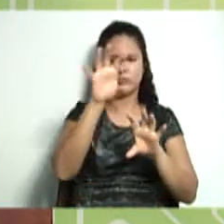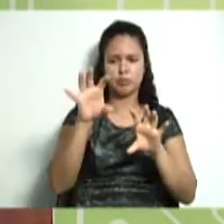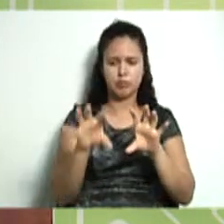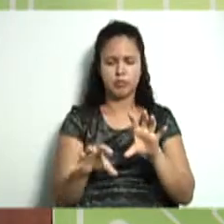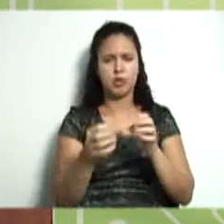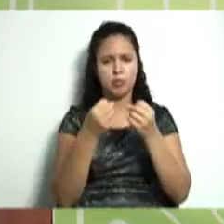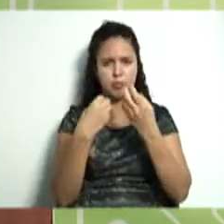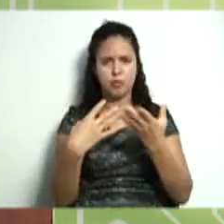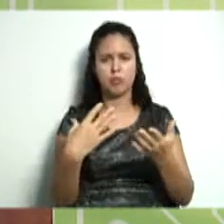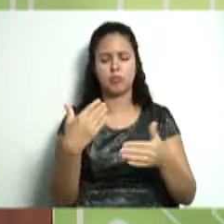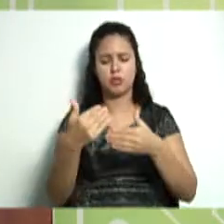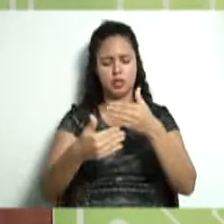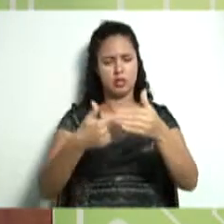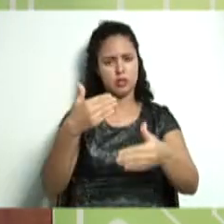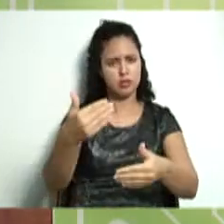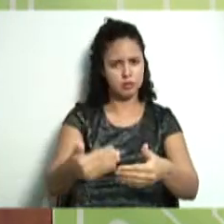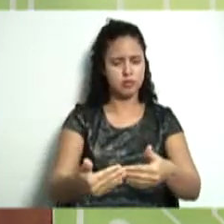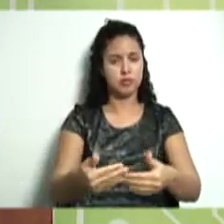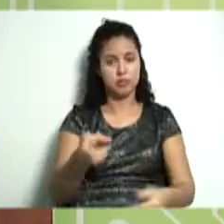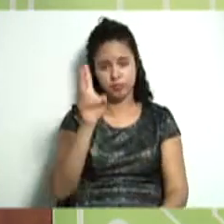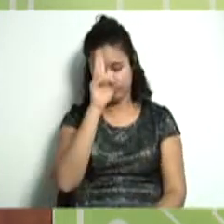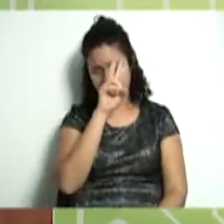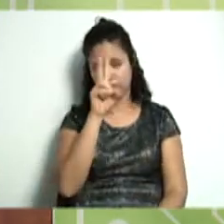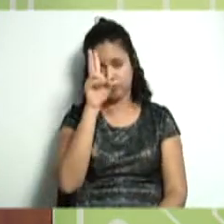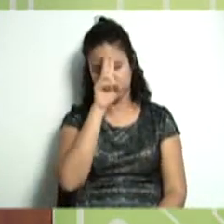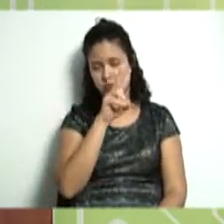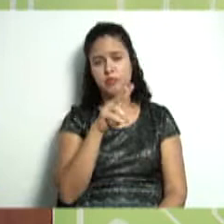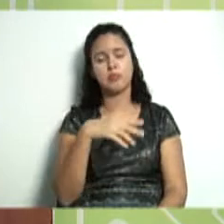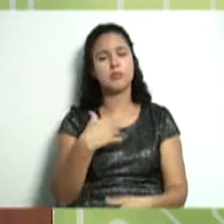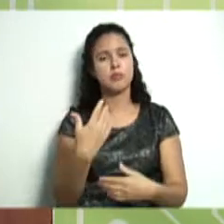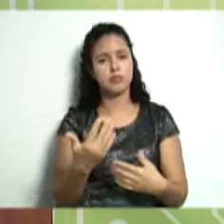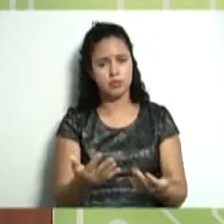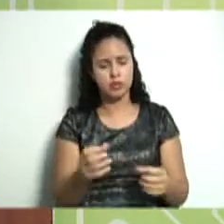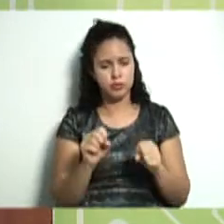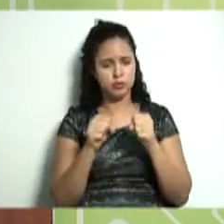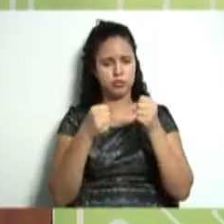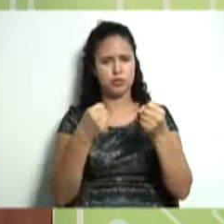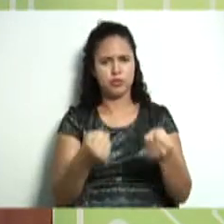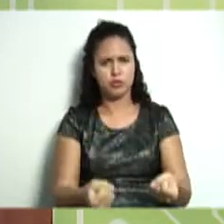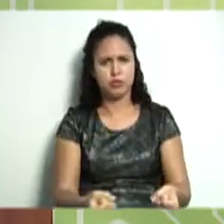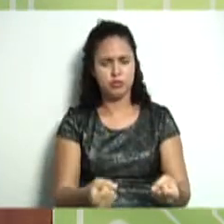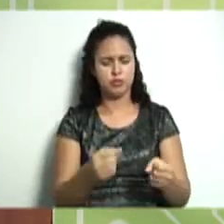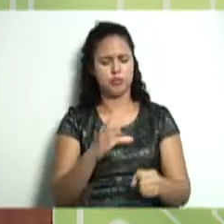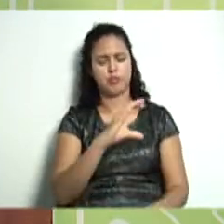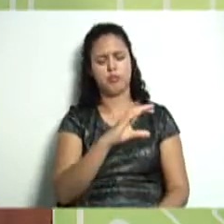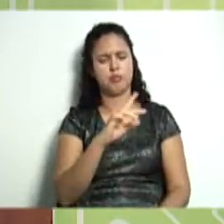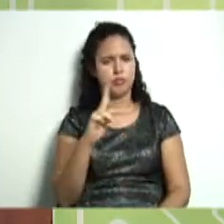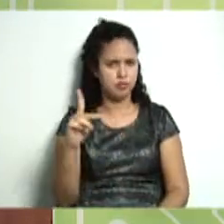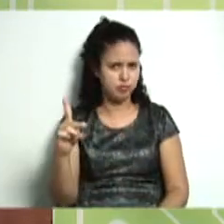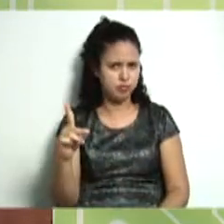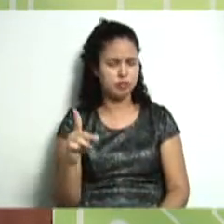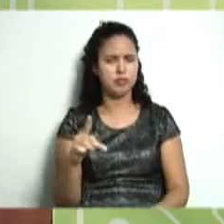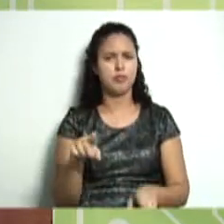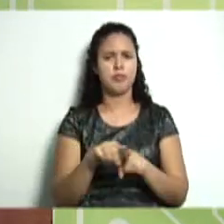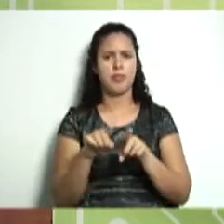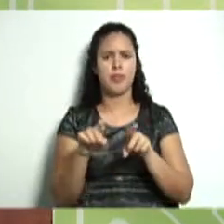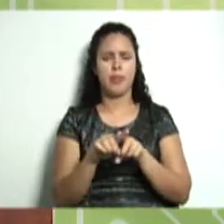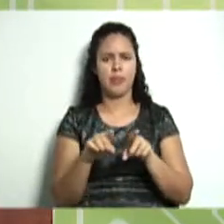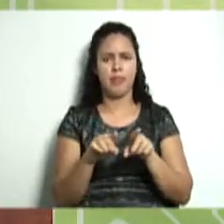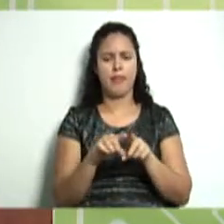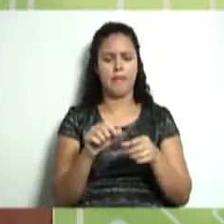mais desenvolvidas. Lembre-se, a partir do empenho das cooperativas, da ação